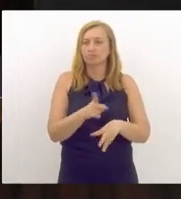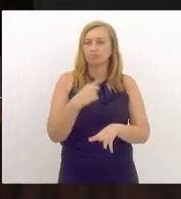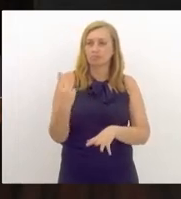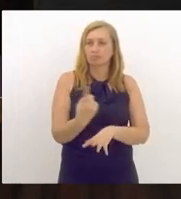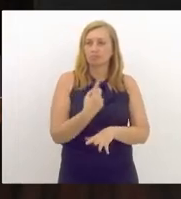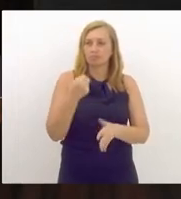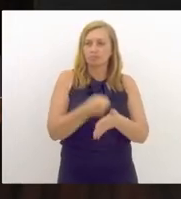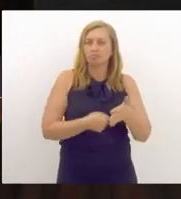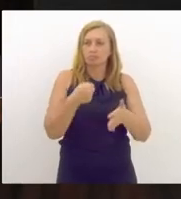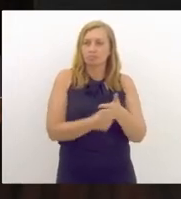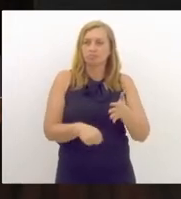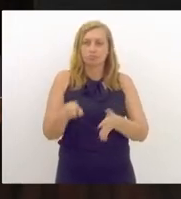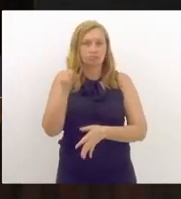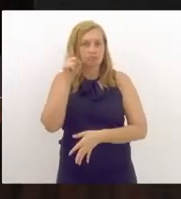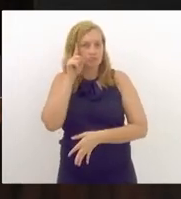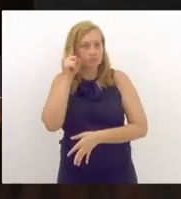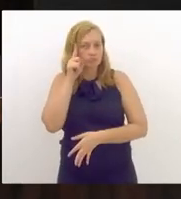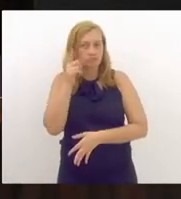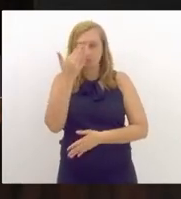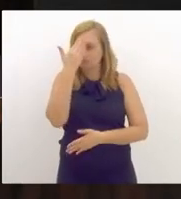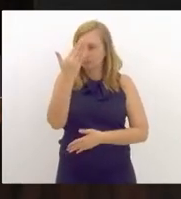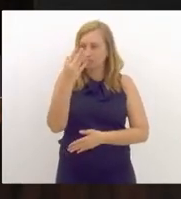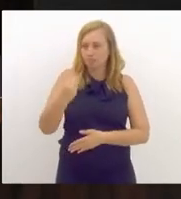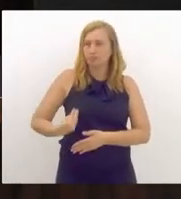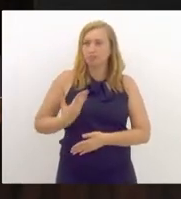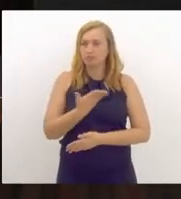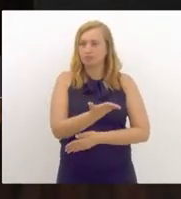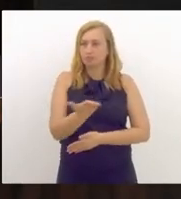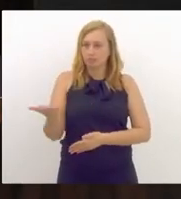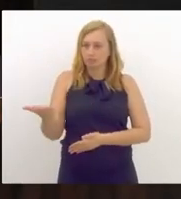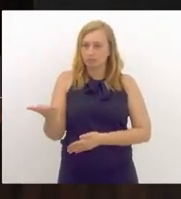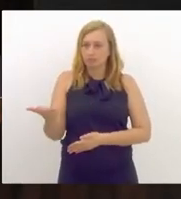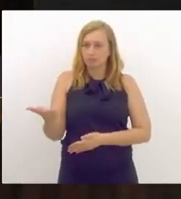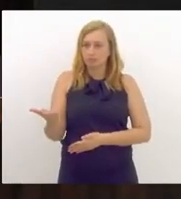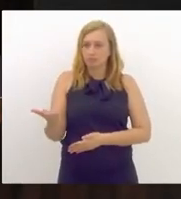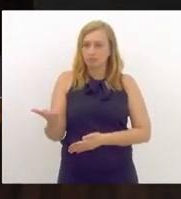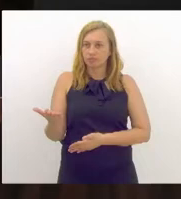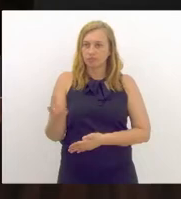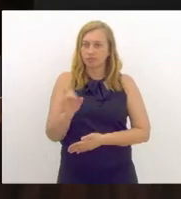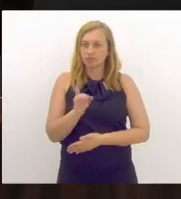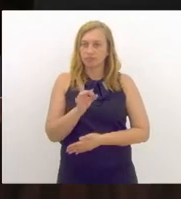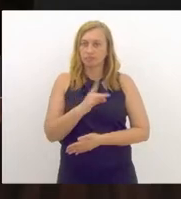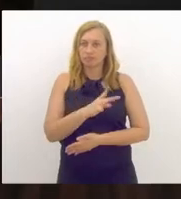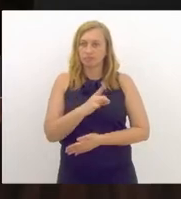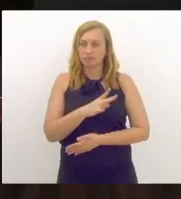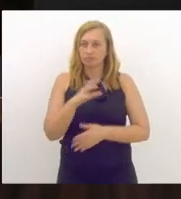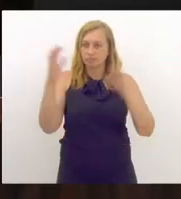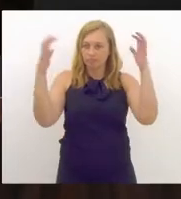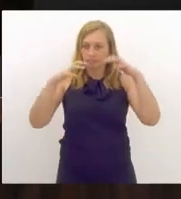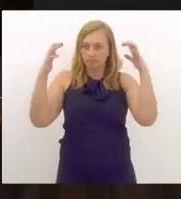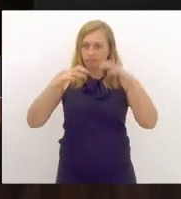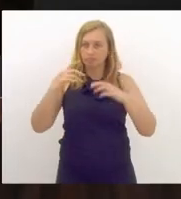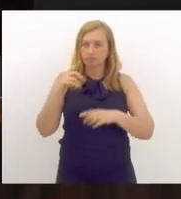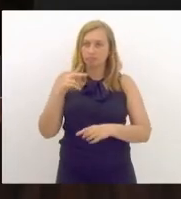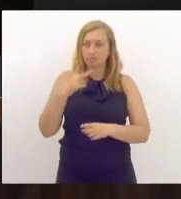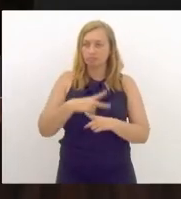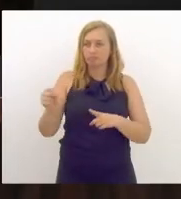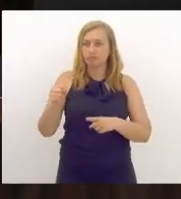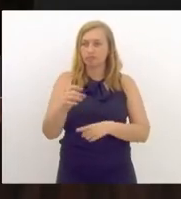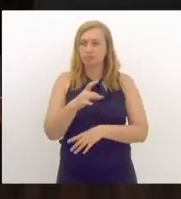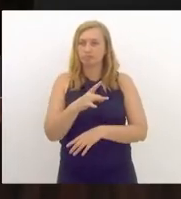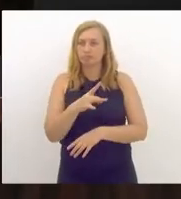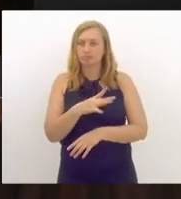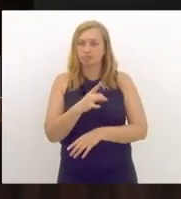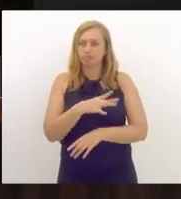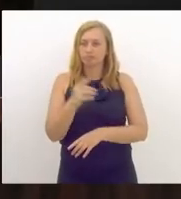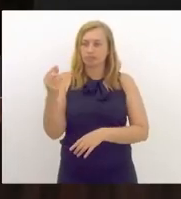uma luta constante muito obrigada pela vida de cada um e cada uma que ela ficou com medo da chuva vencer o medo da chuva e tá aqui